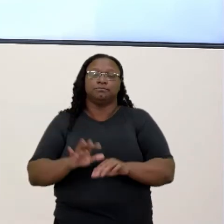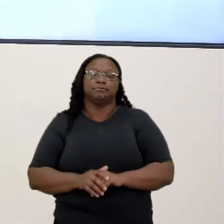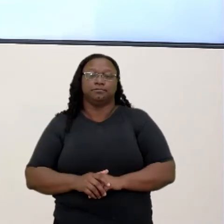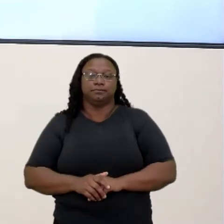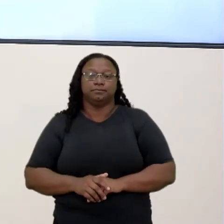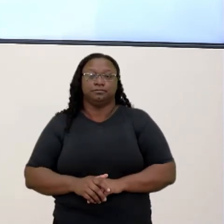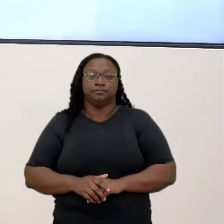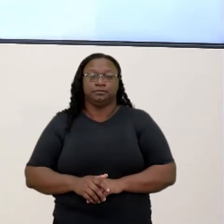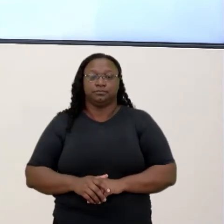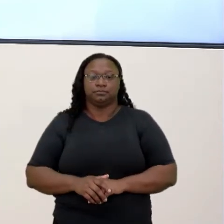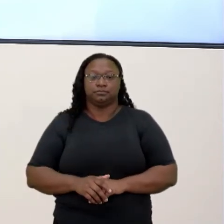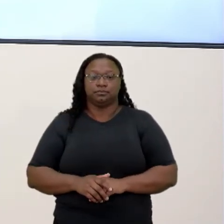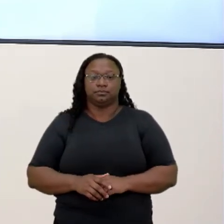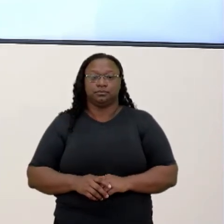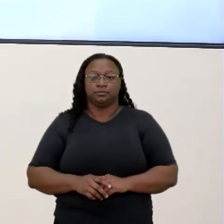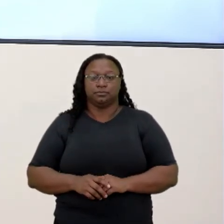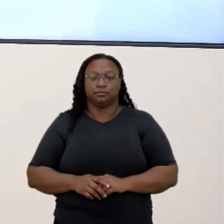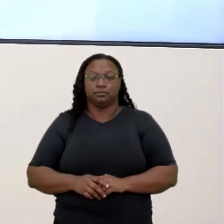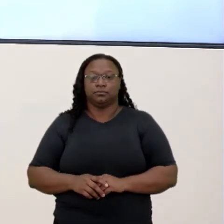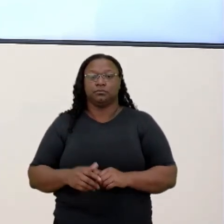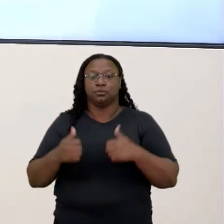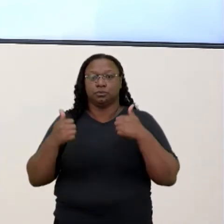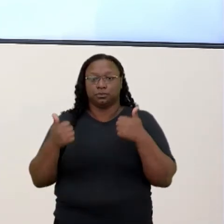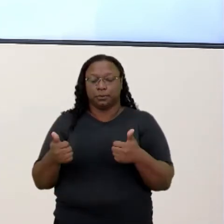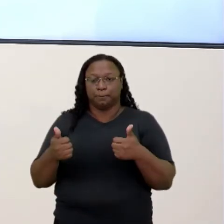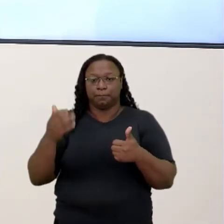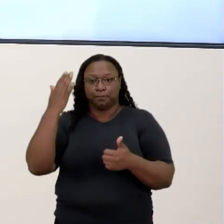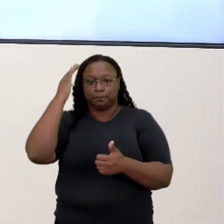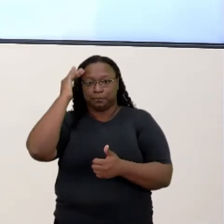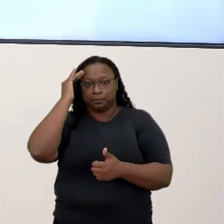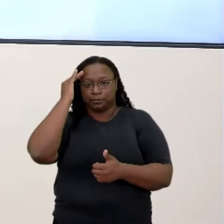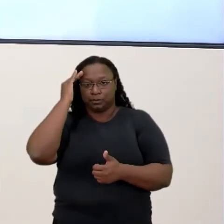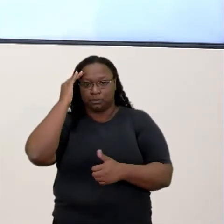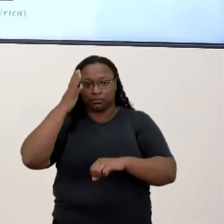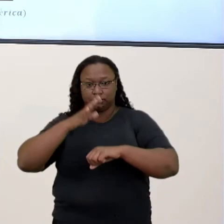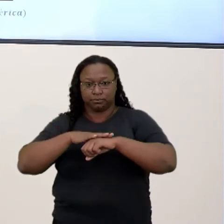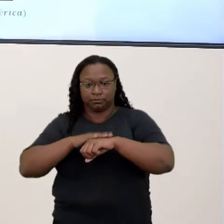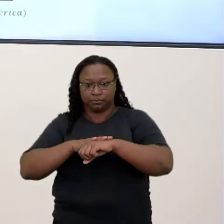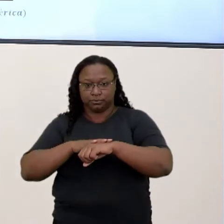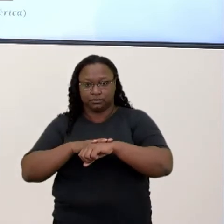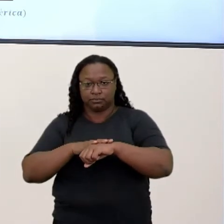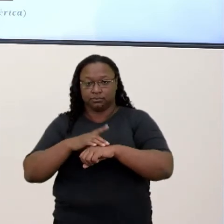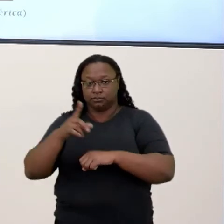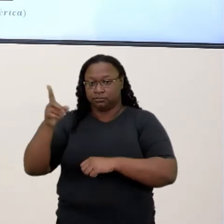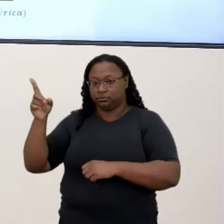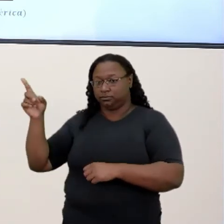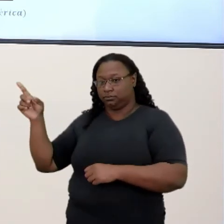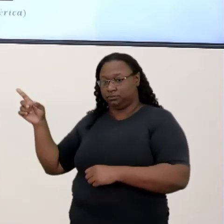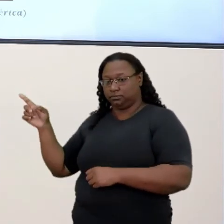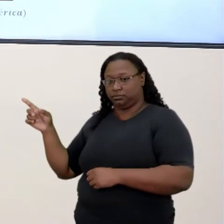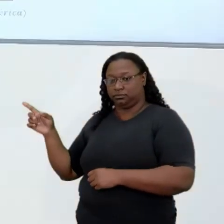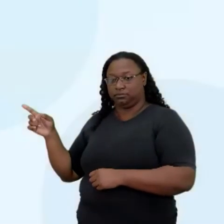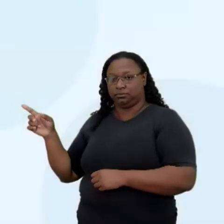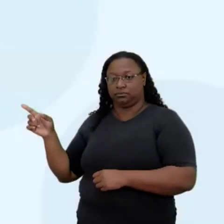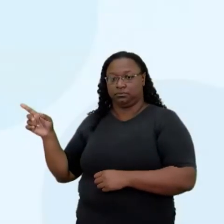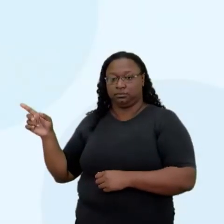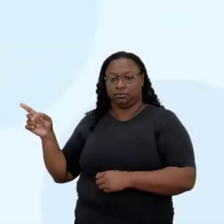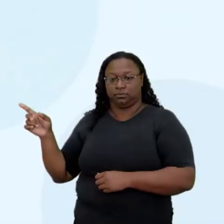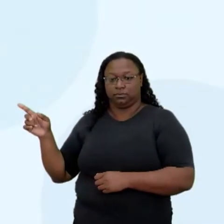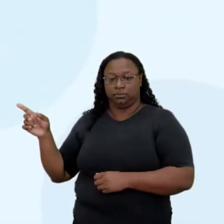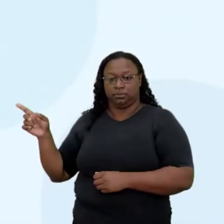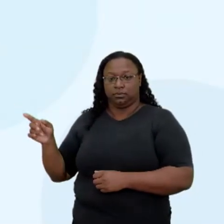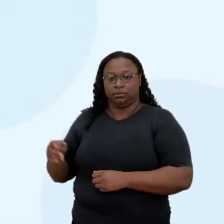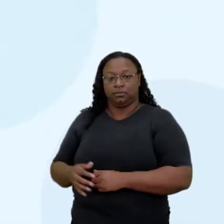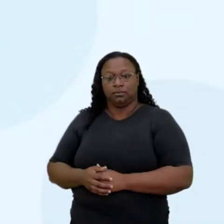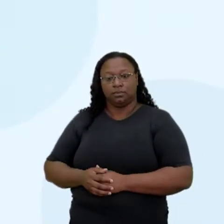elas cabem nesse momento. Tudo bem? Entenderam o que a gente fez? Tá? Então, ó, tabelinha, ela é auxiliar para os